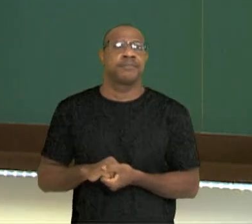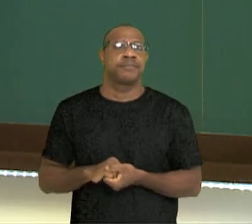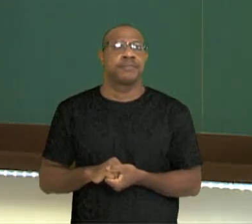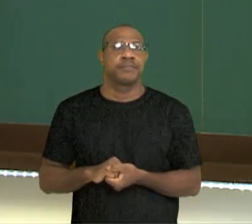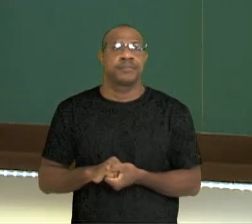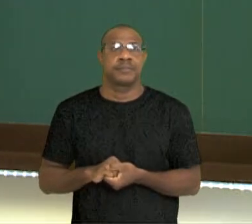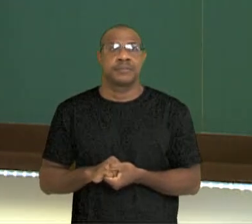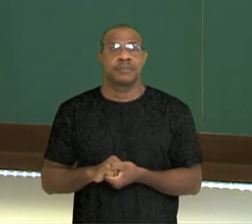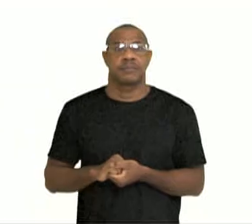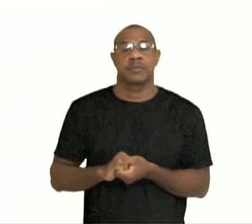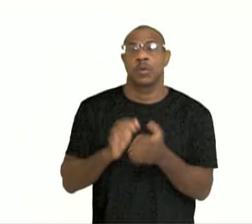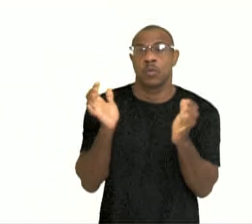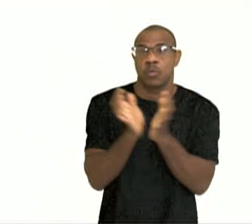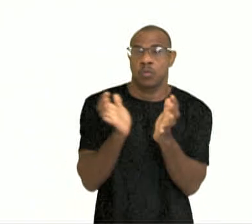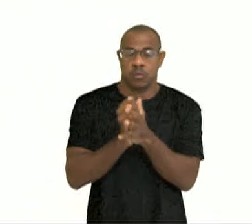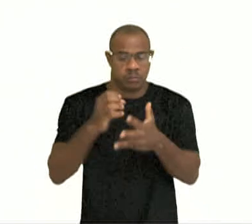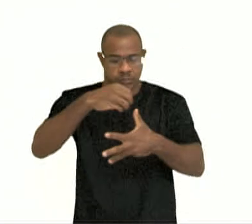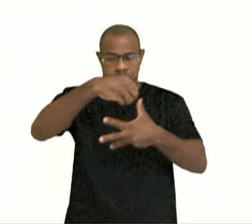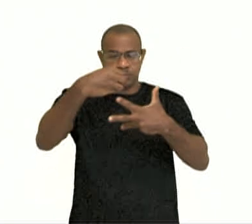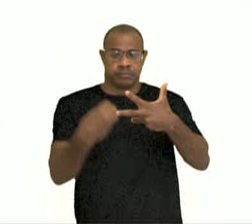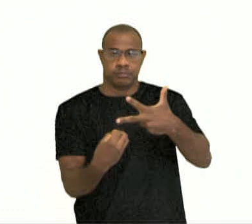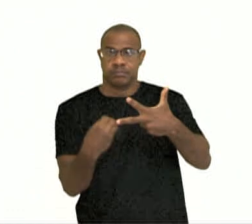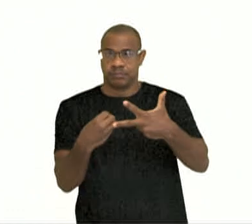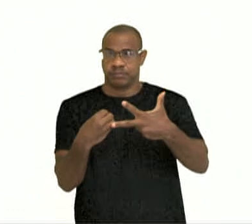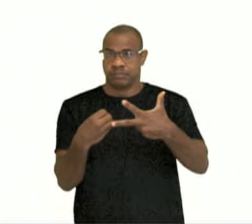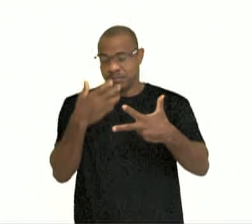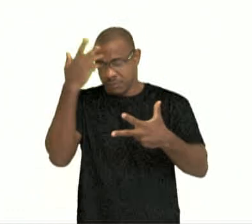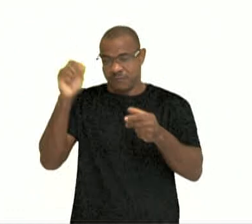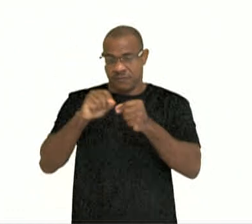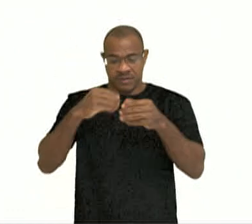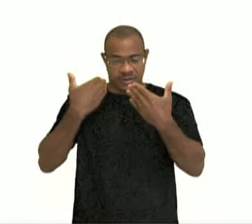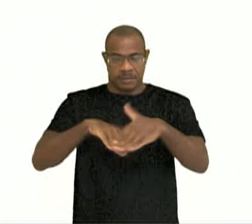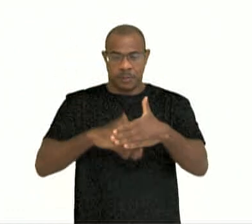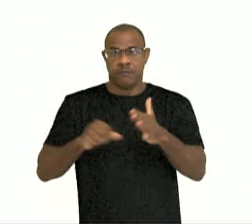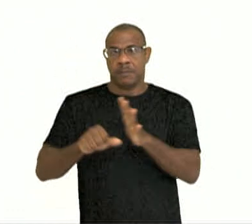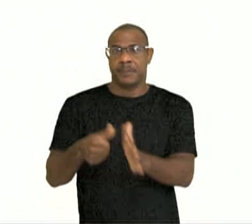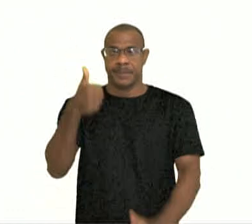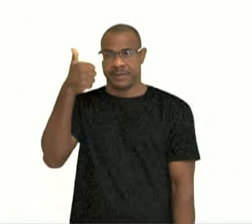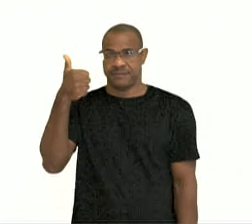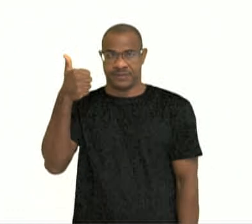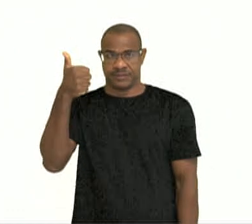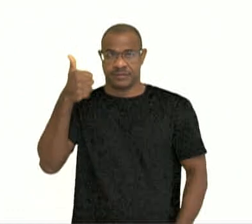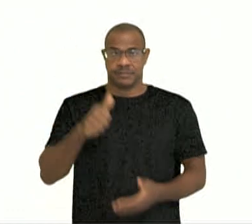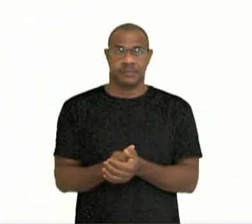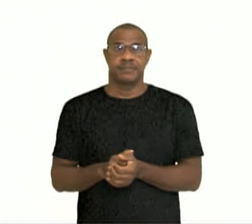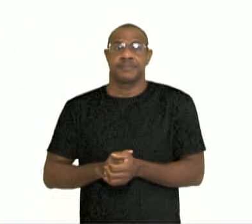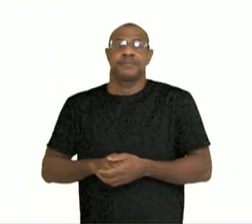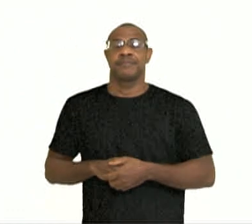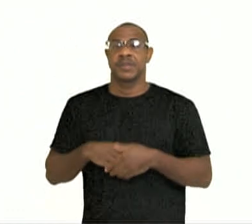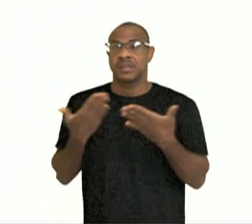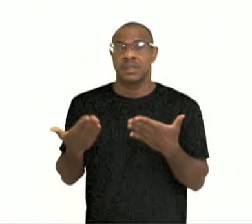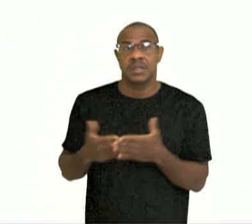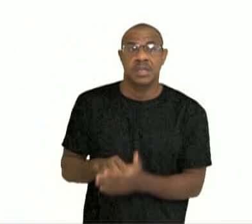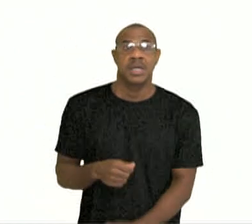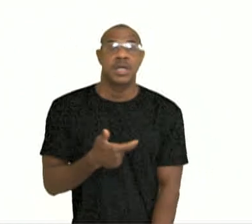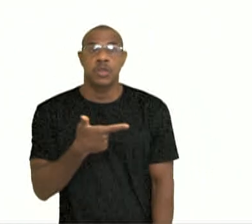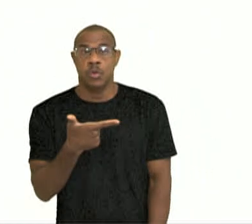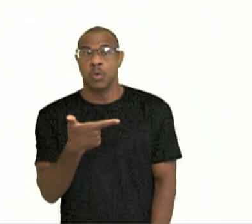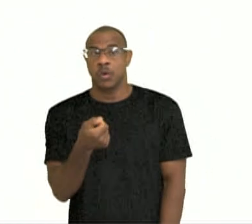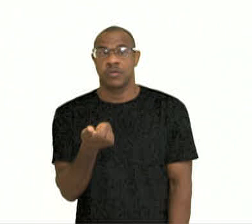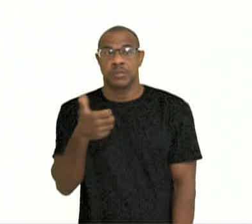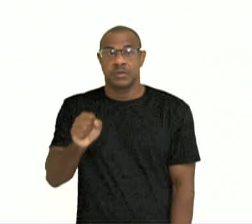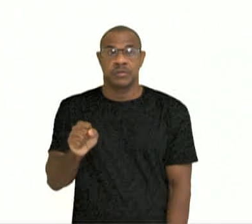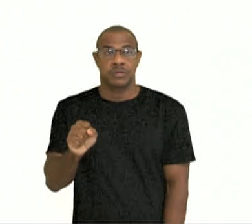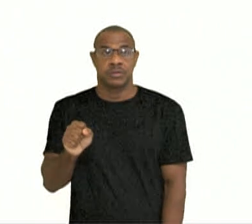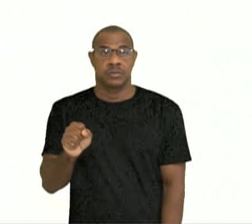Metade dos candidatos do Enem 2019 fará prova pela primeira vez, diz INEP. Em 2018,